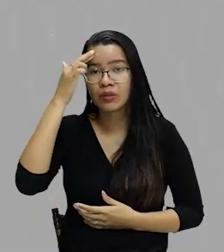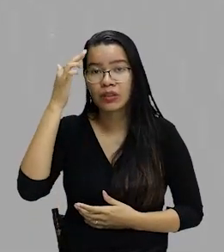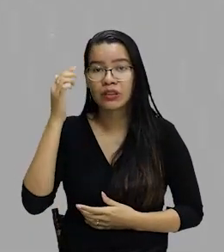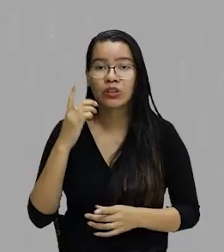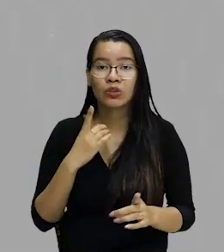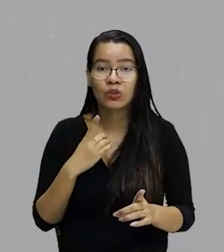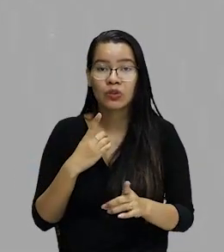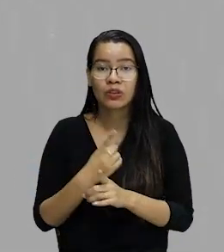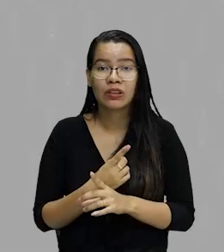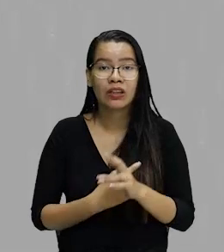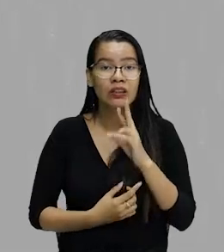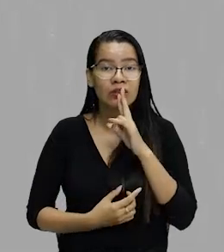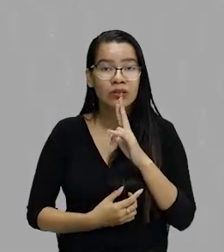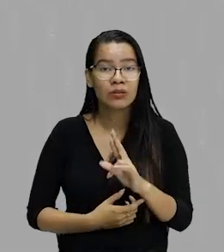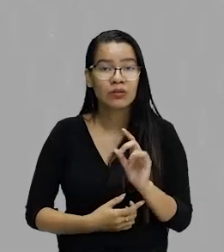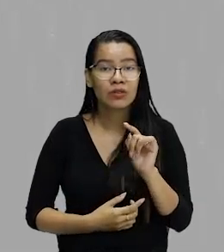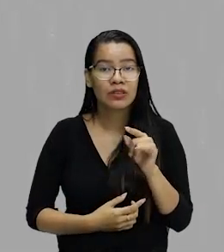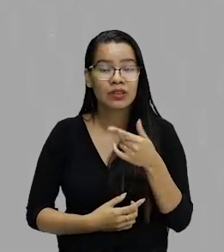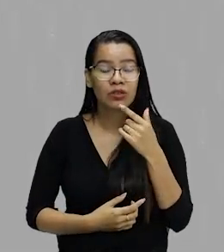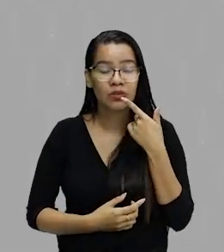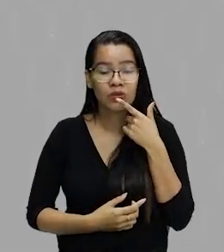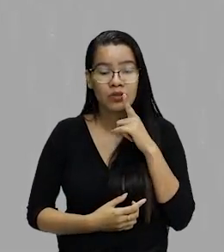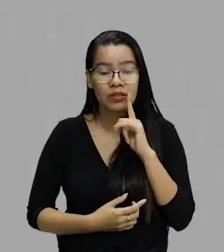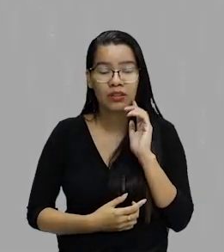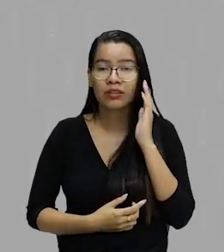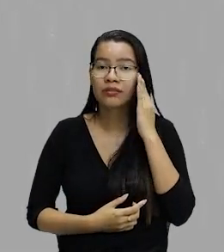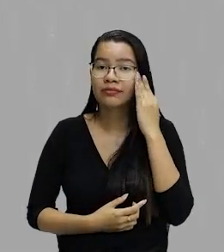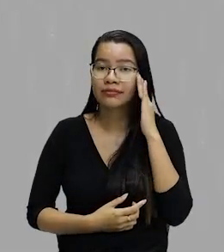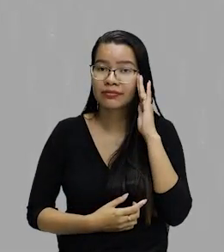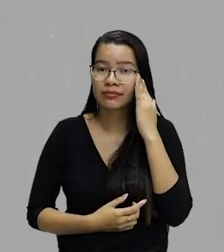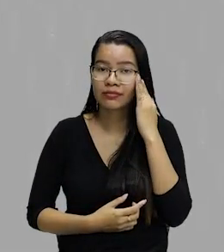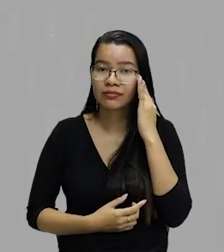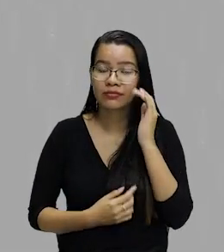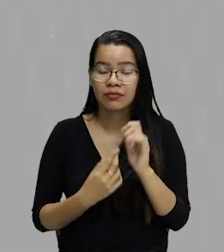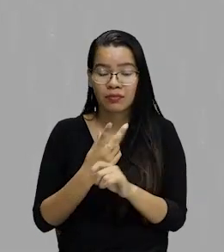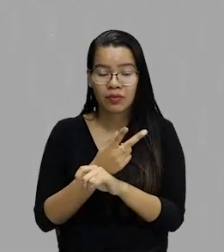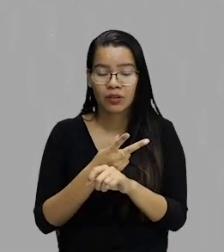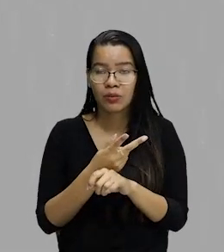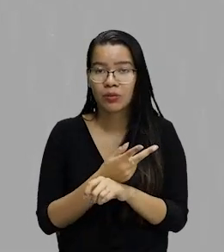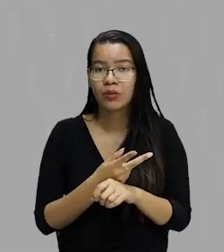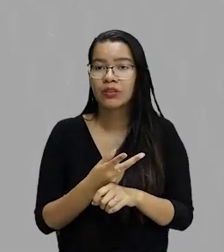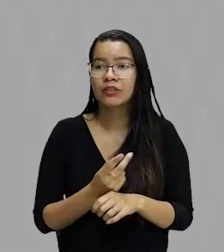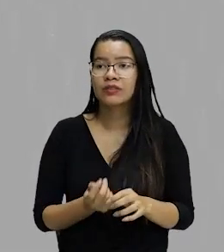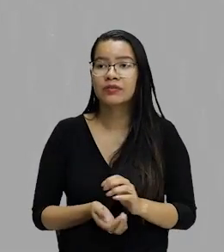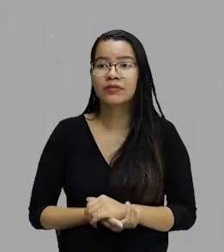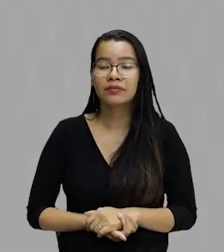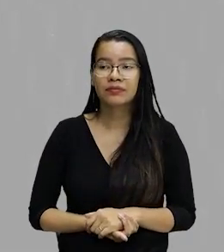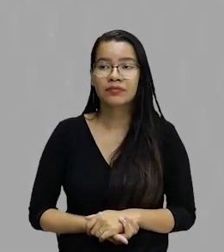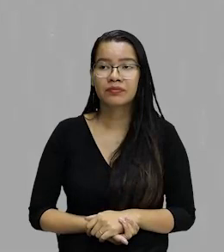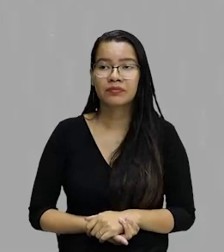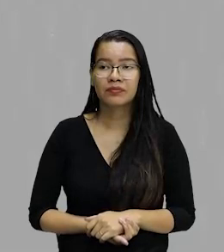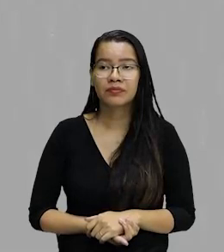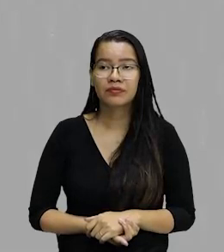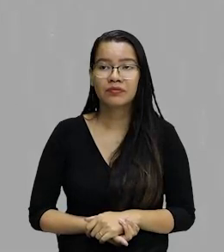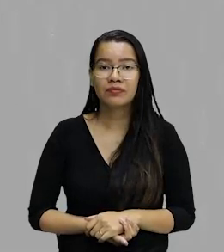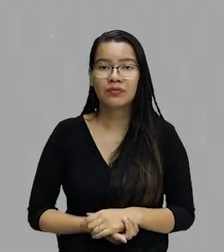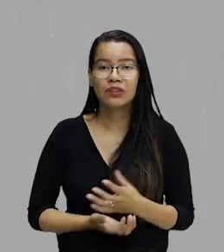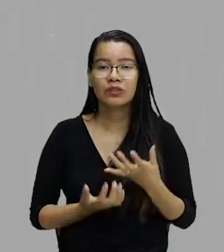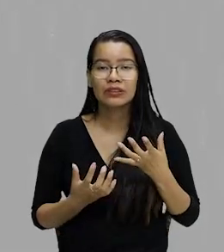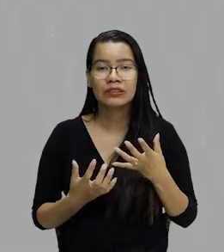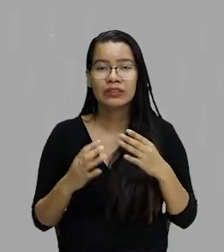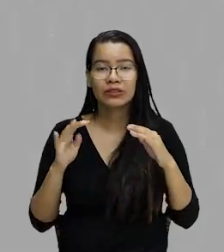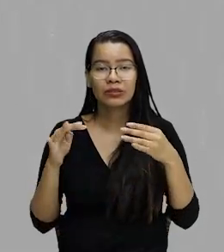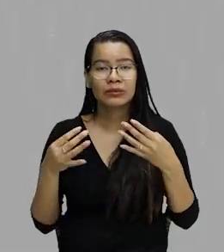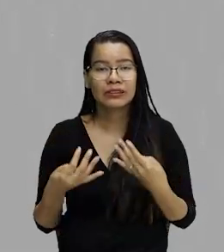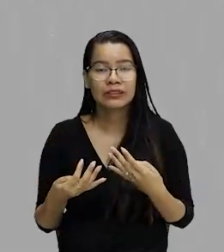encontrar a resposta que você está intentando dentro da atividade. Então, eu quero chamar a